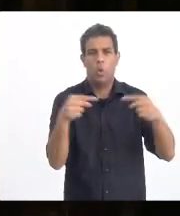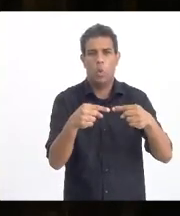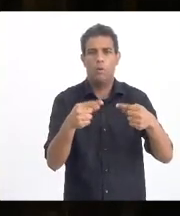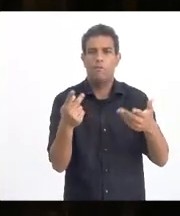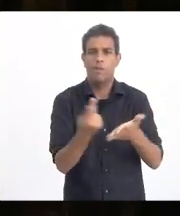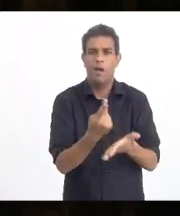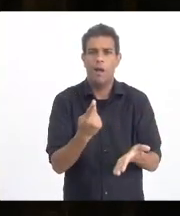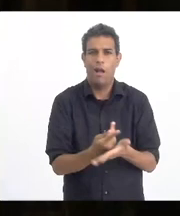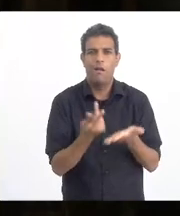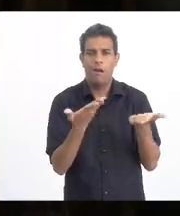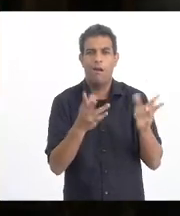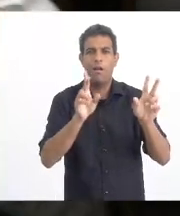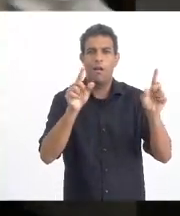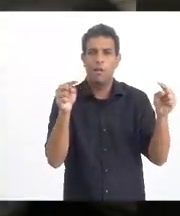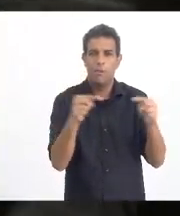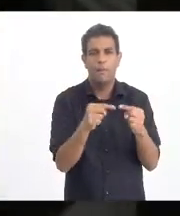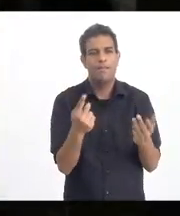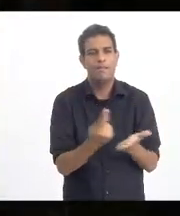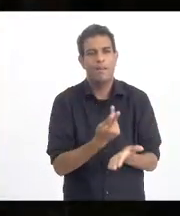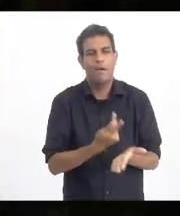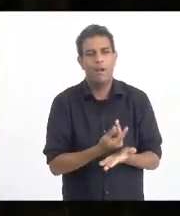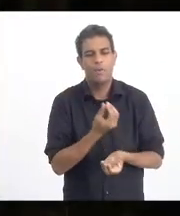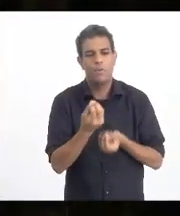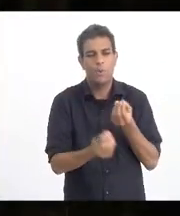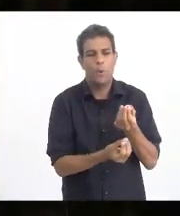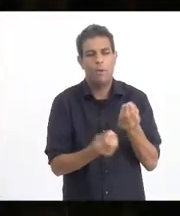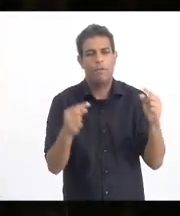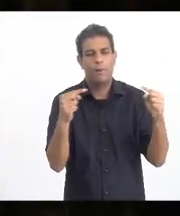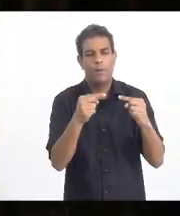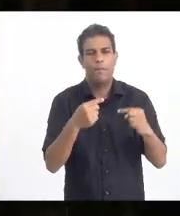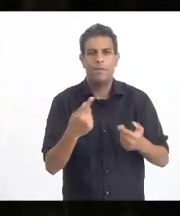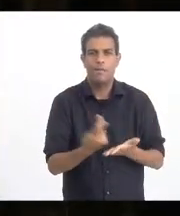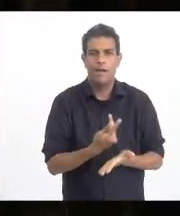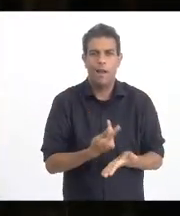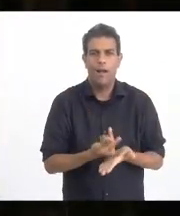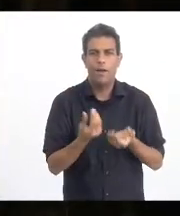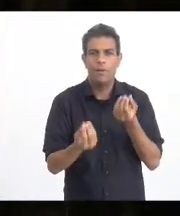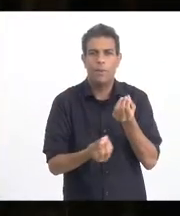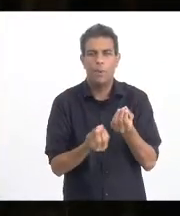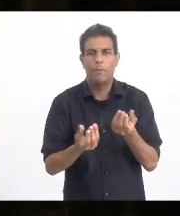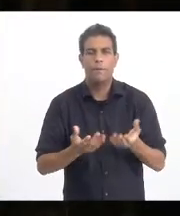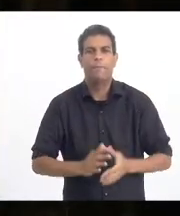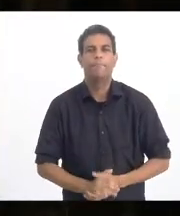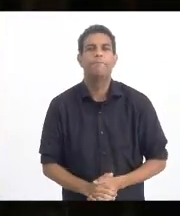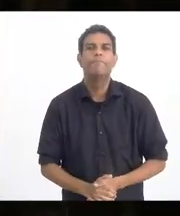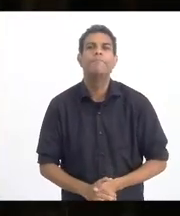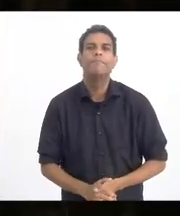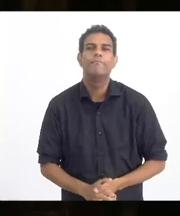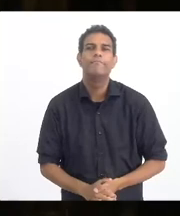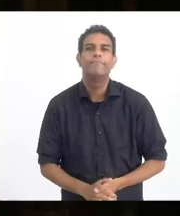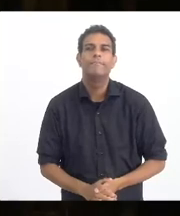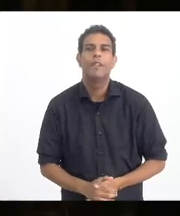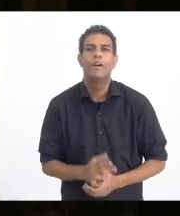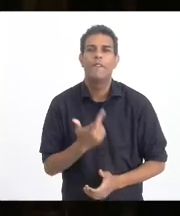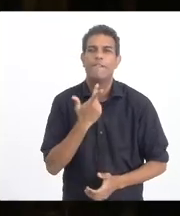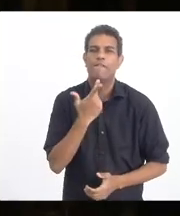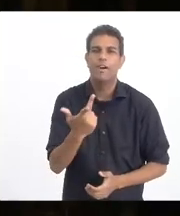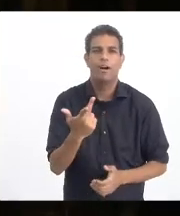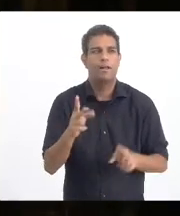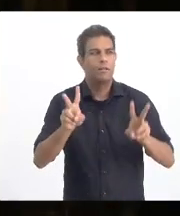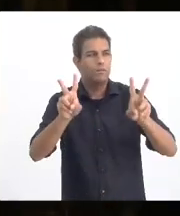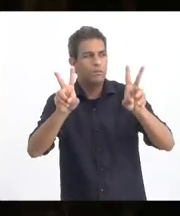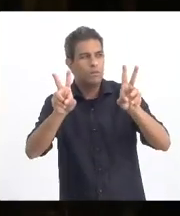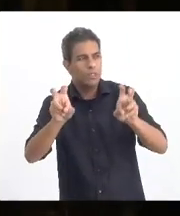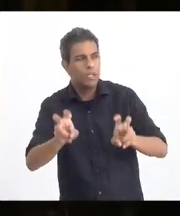está errado, isso está errado, isso está errado, essa Gretchen está errada, está errada. Falei com os companheiros aqui